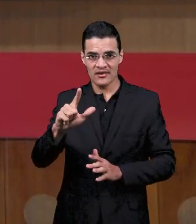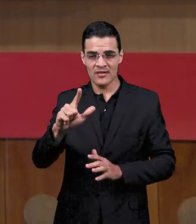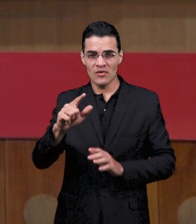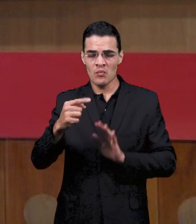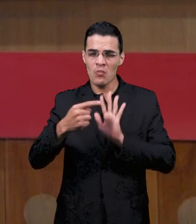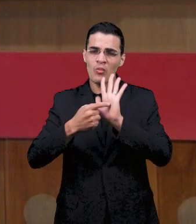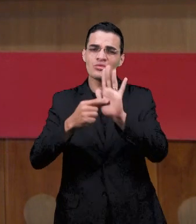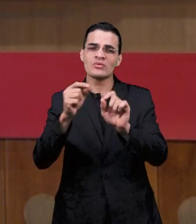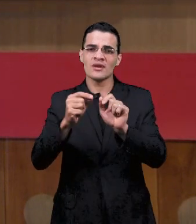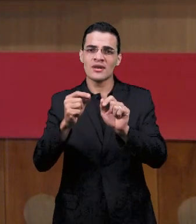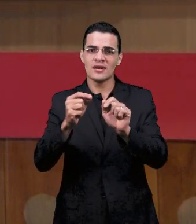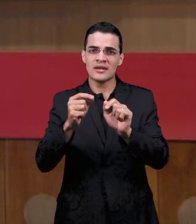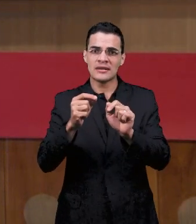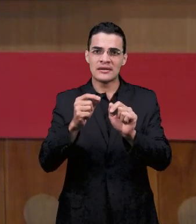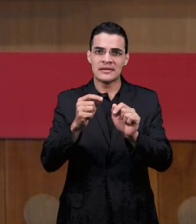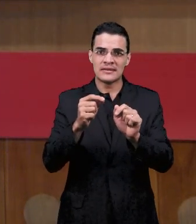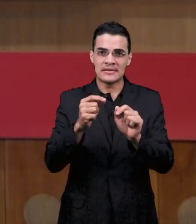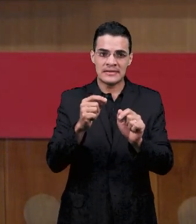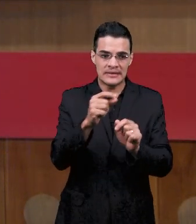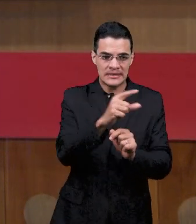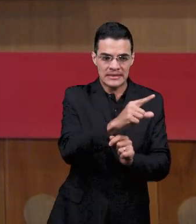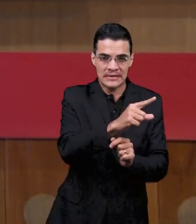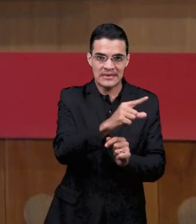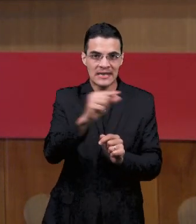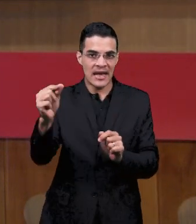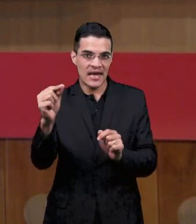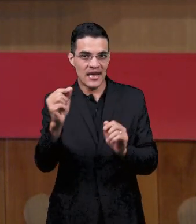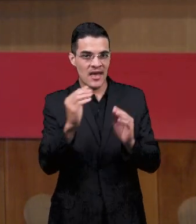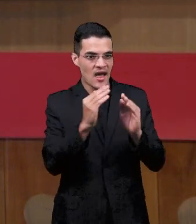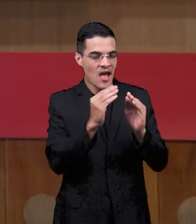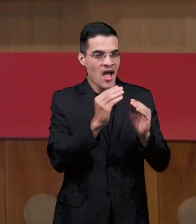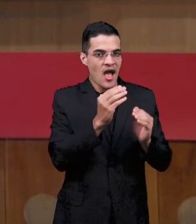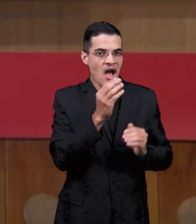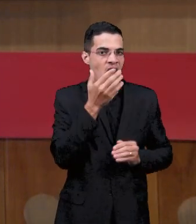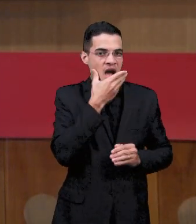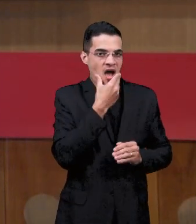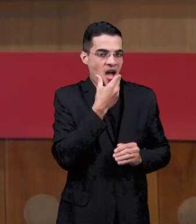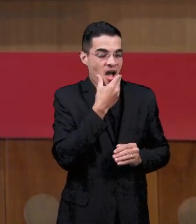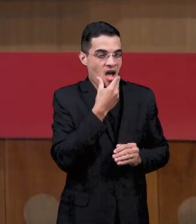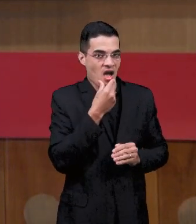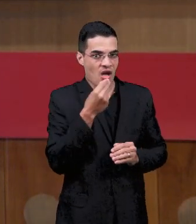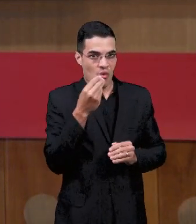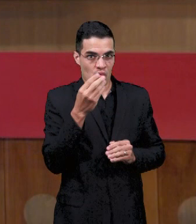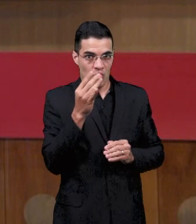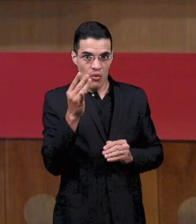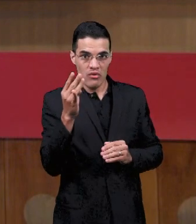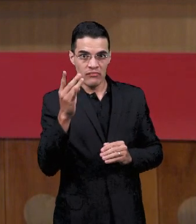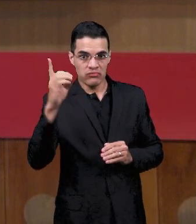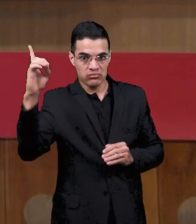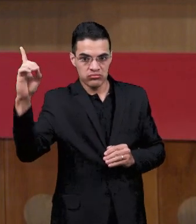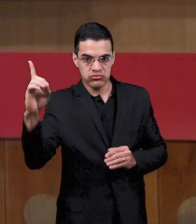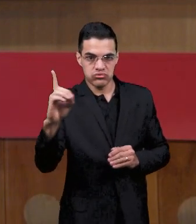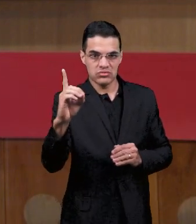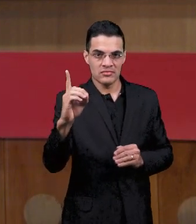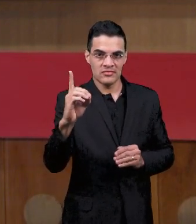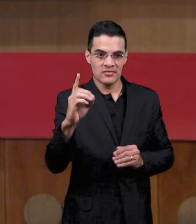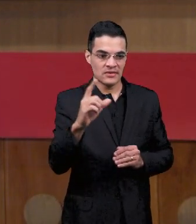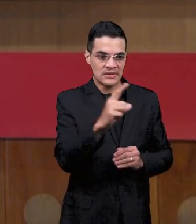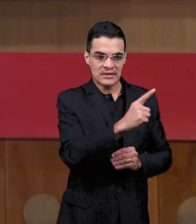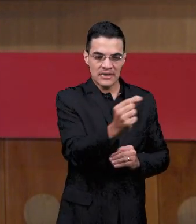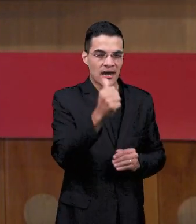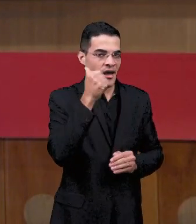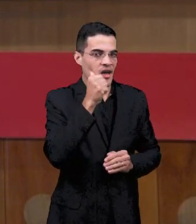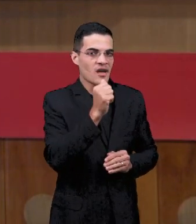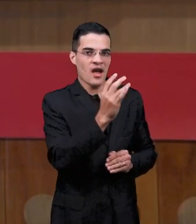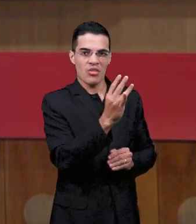e saia a noiva do seu aposento. O que é o aposento? É onde a noiva